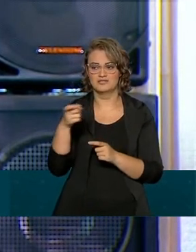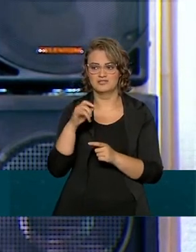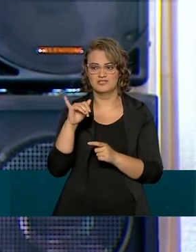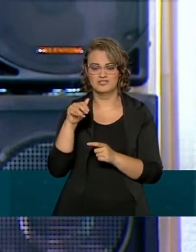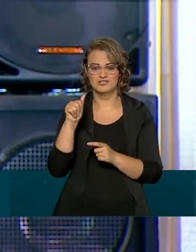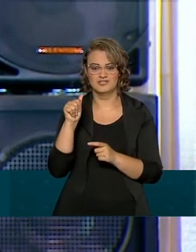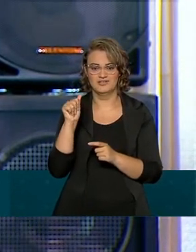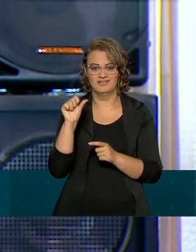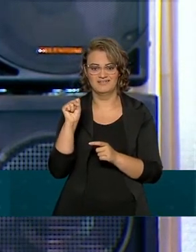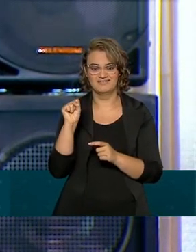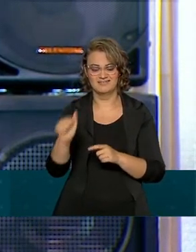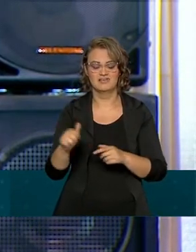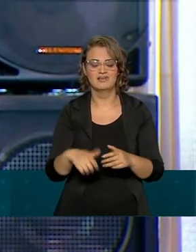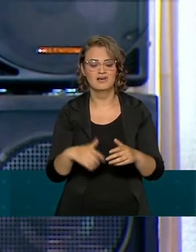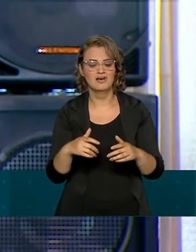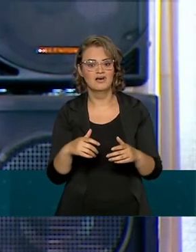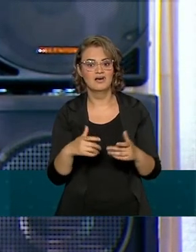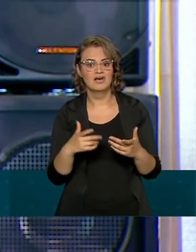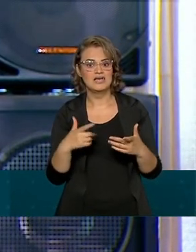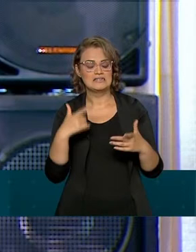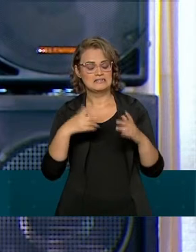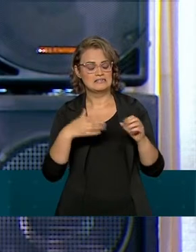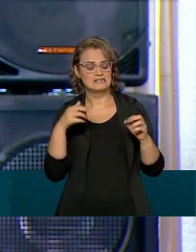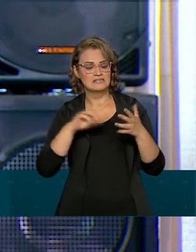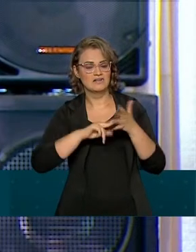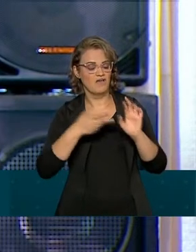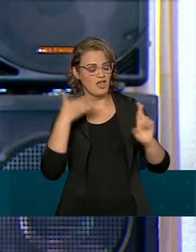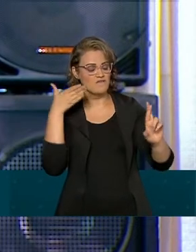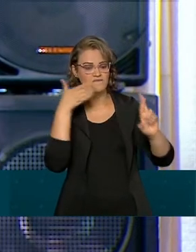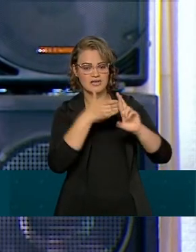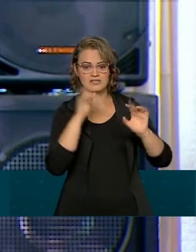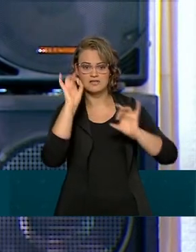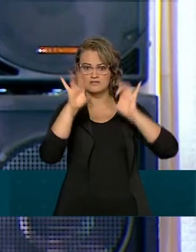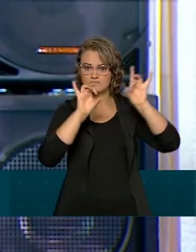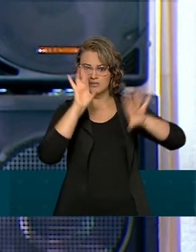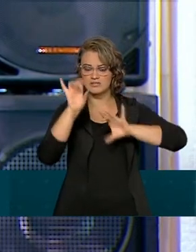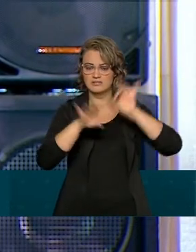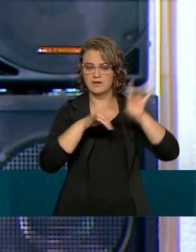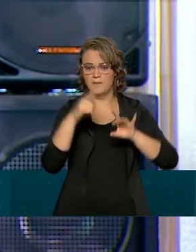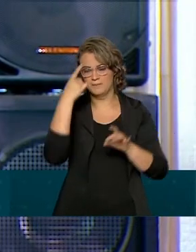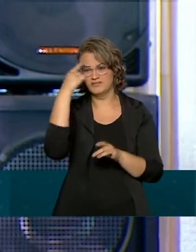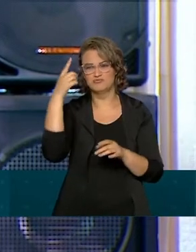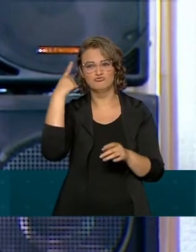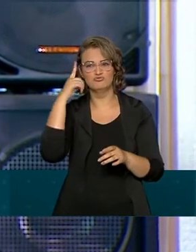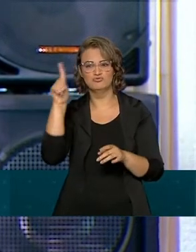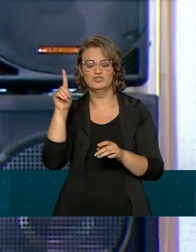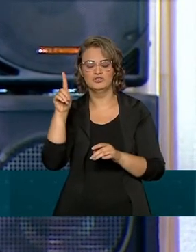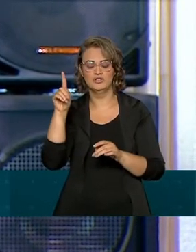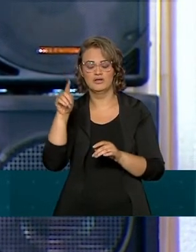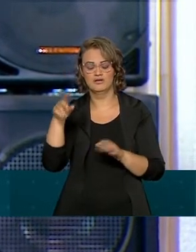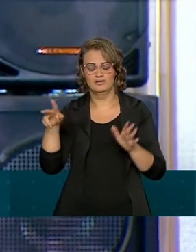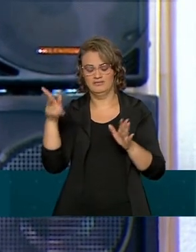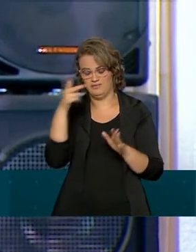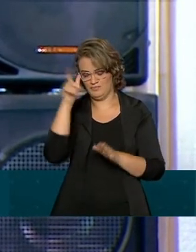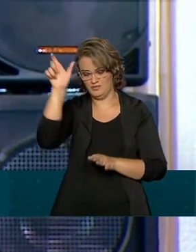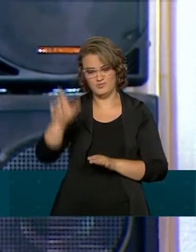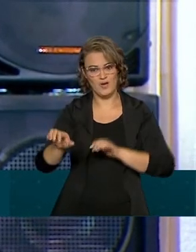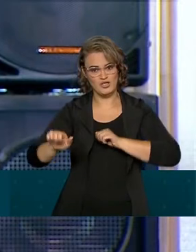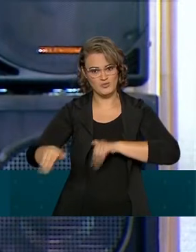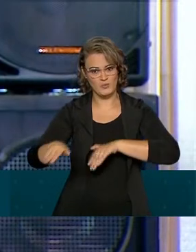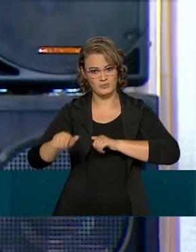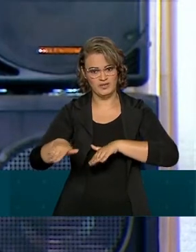comandante Supremo das Forças Armadas uma referência especial por ocasião do dia do soldado em 2020